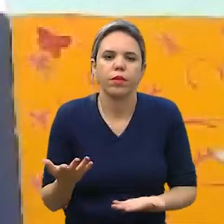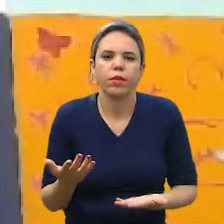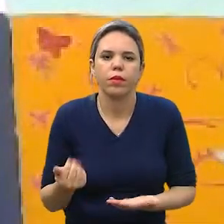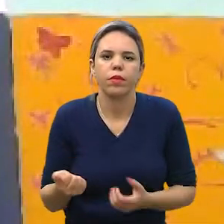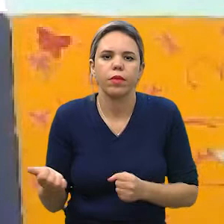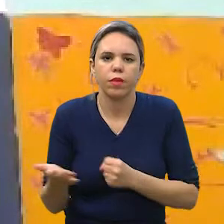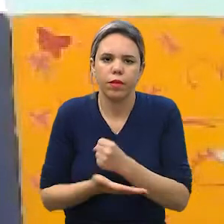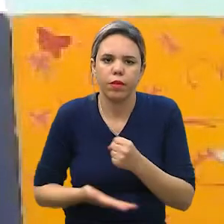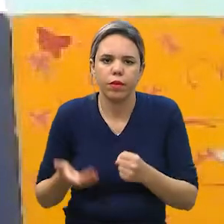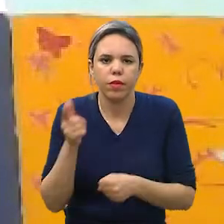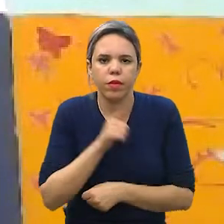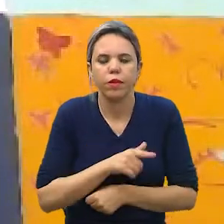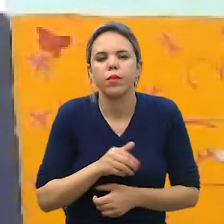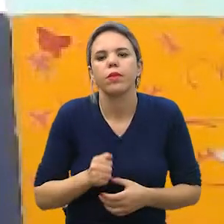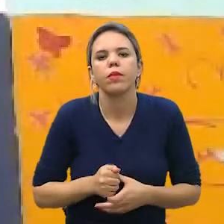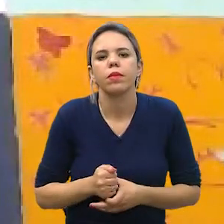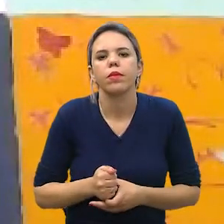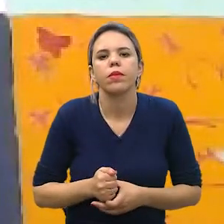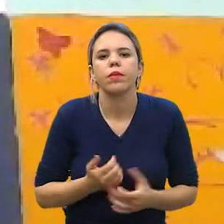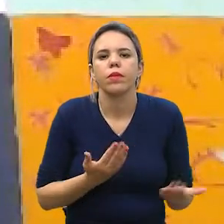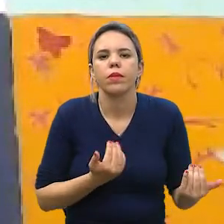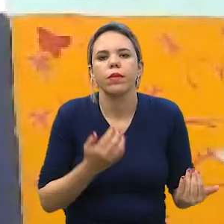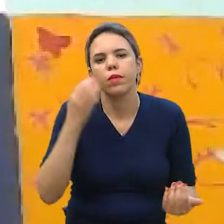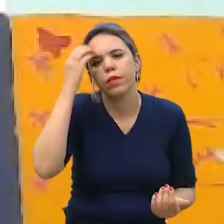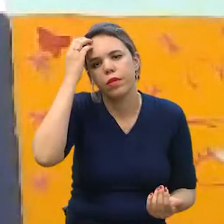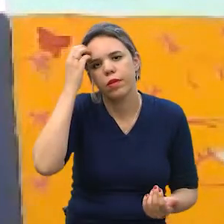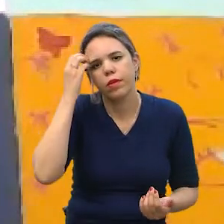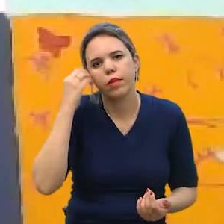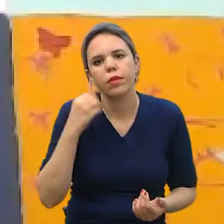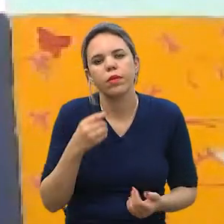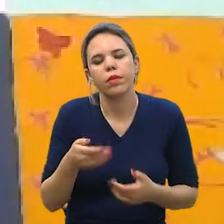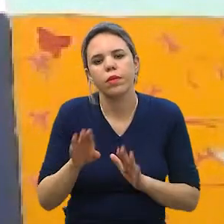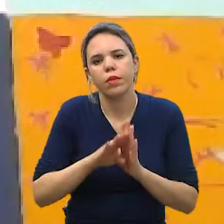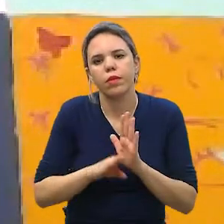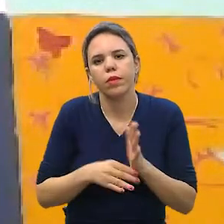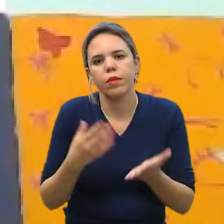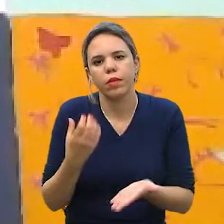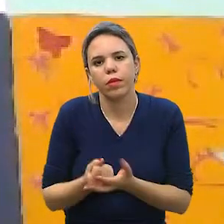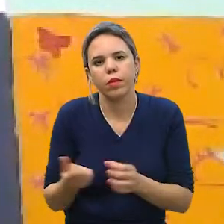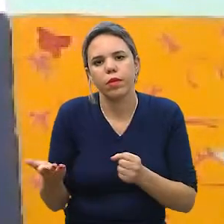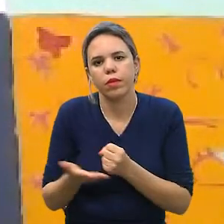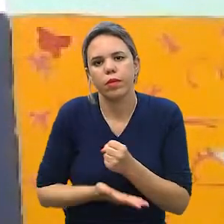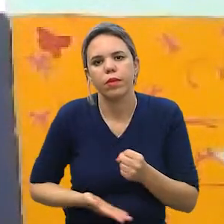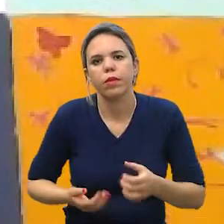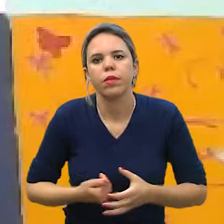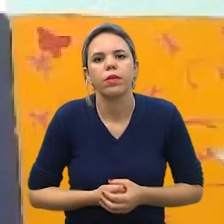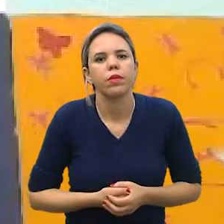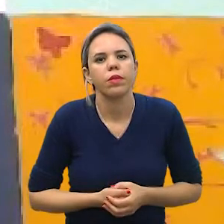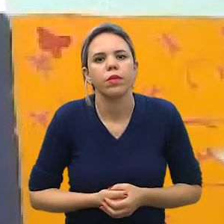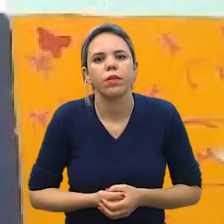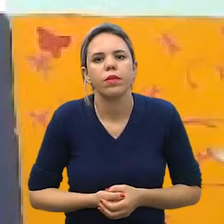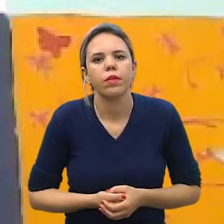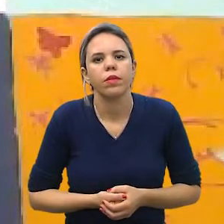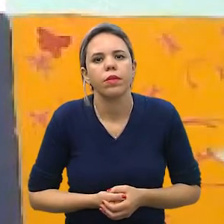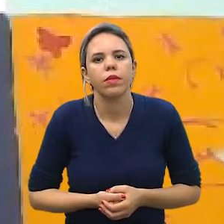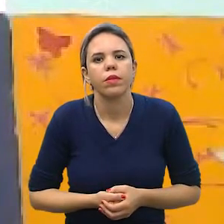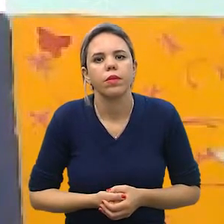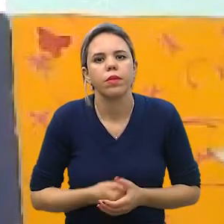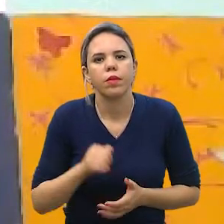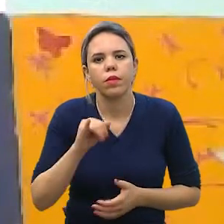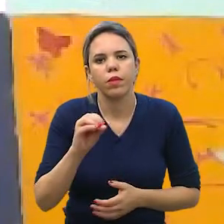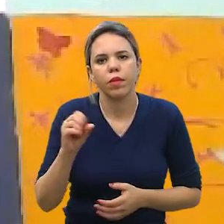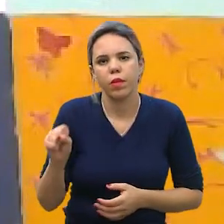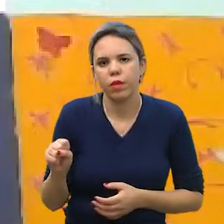de base, nós conseguimos formar alguns jovens para a parte de programação básica, né? E da